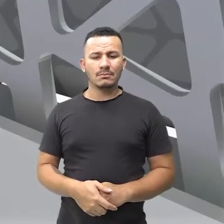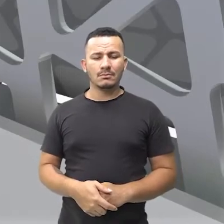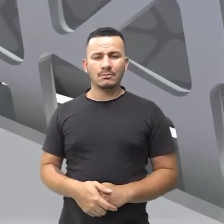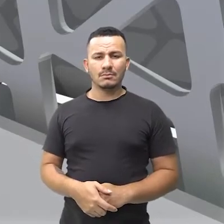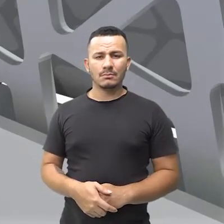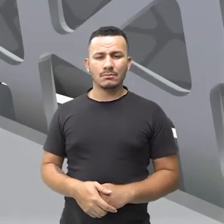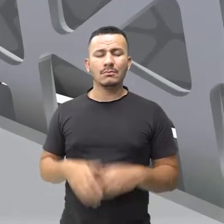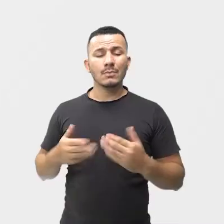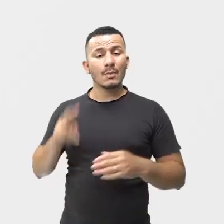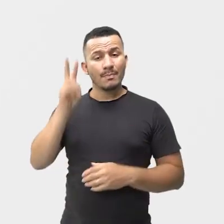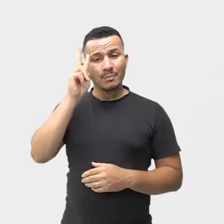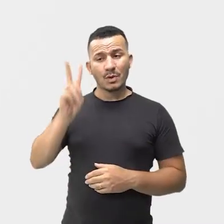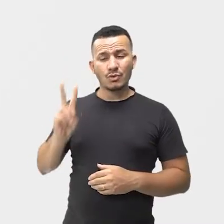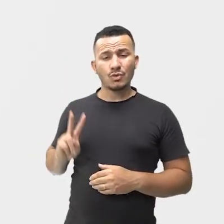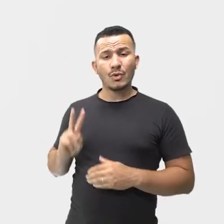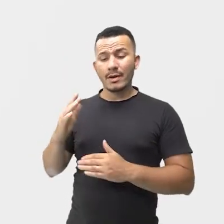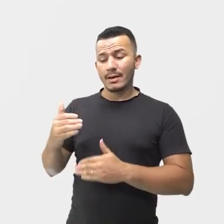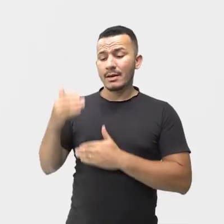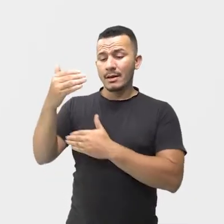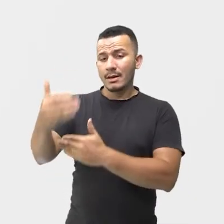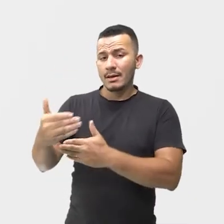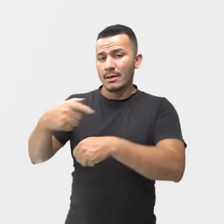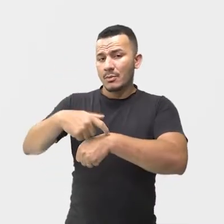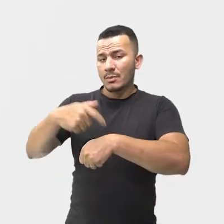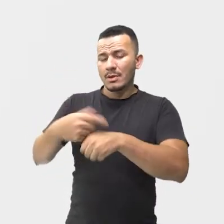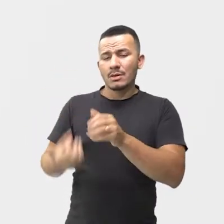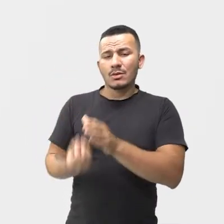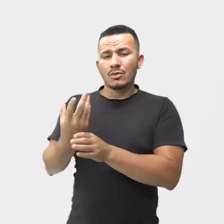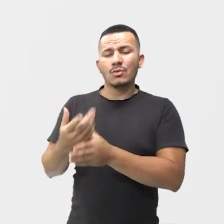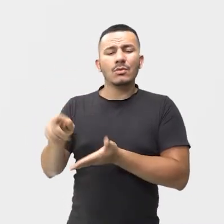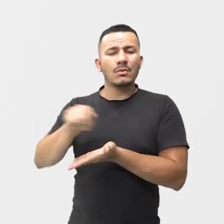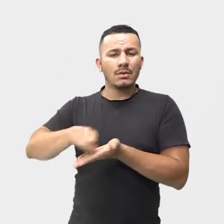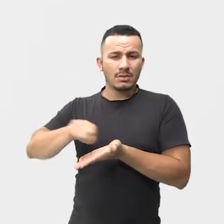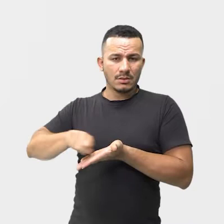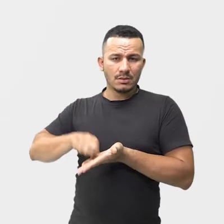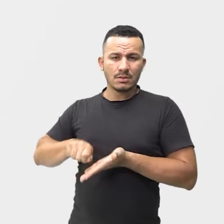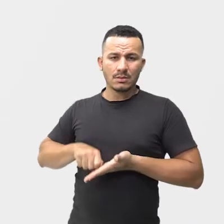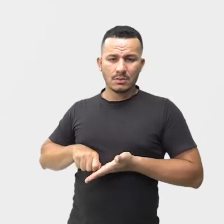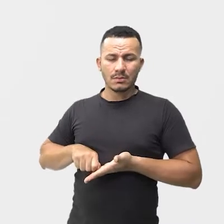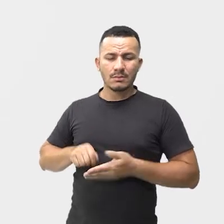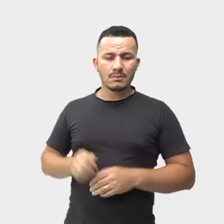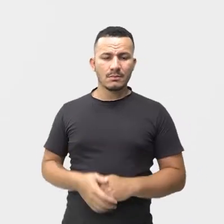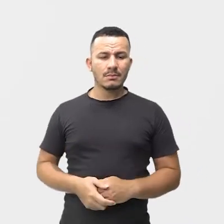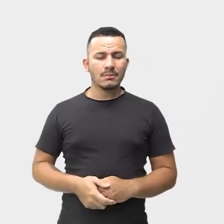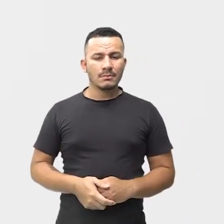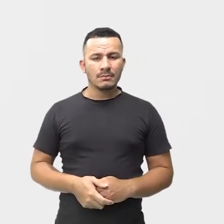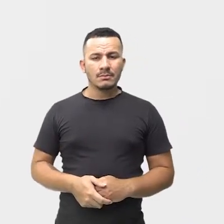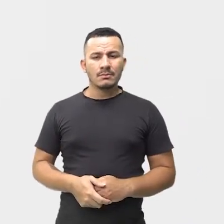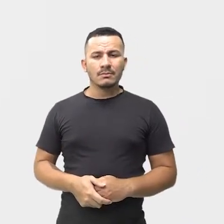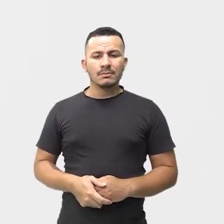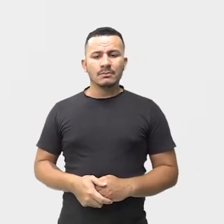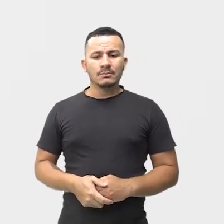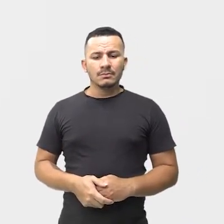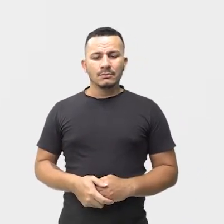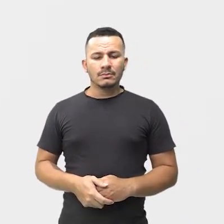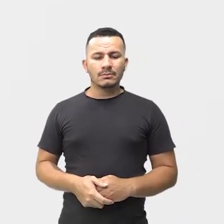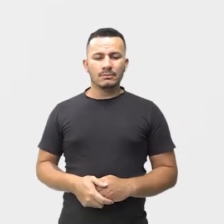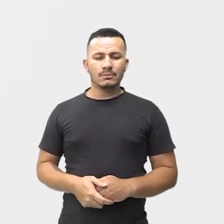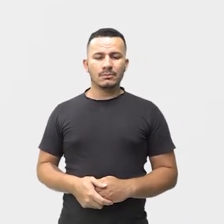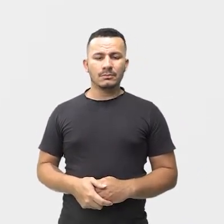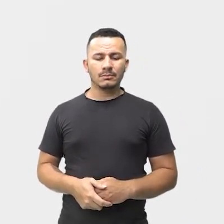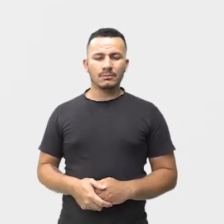história a partir do surgimento da escrita, né? Então, foi aí que surgiu a escrita. A gente vai agora falar sobre